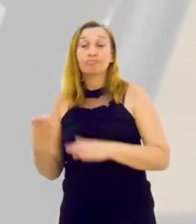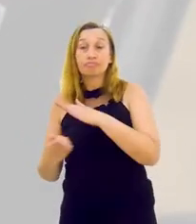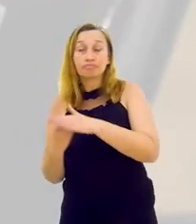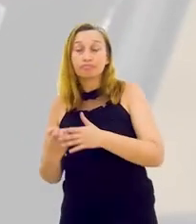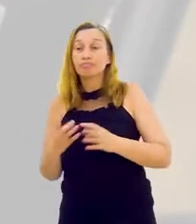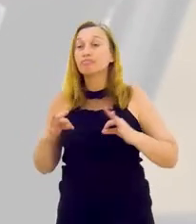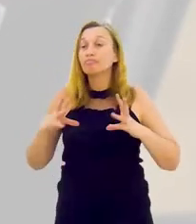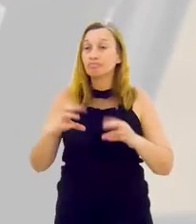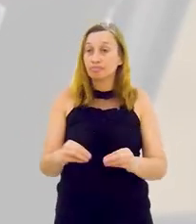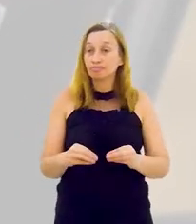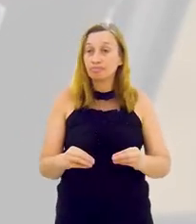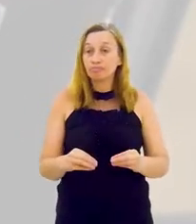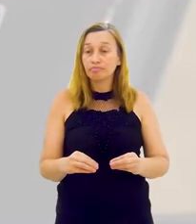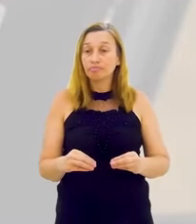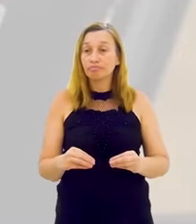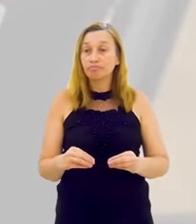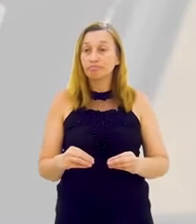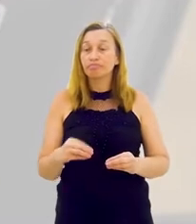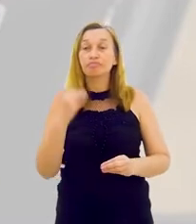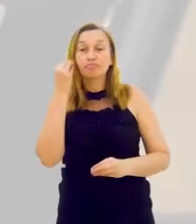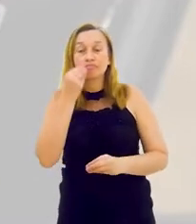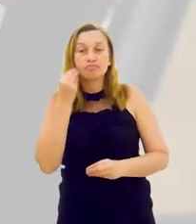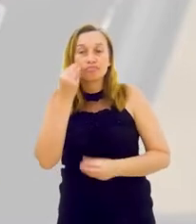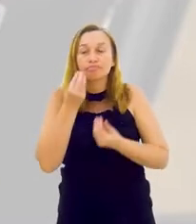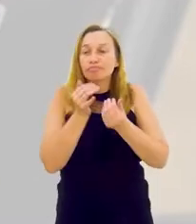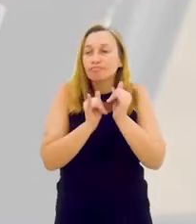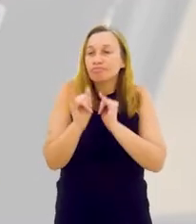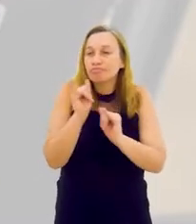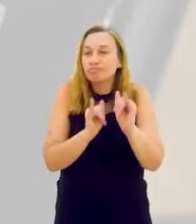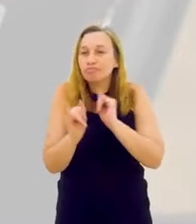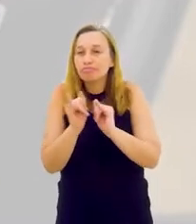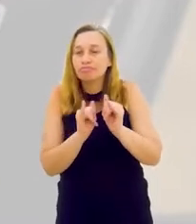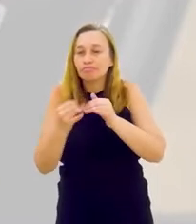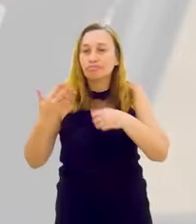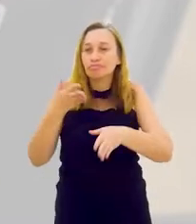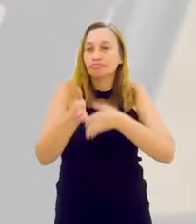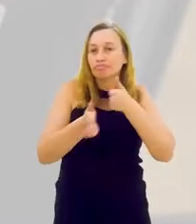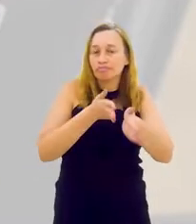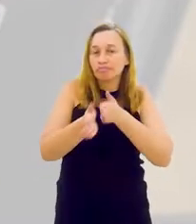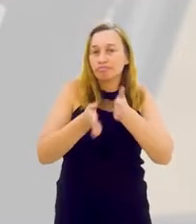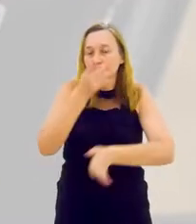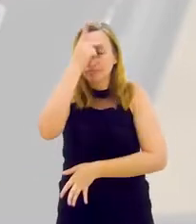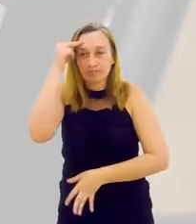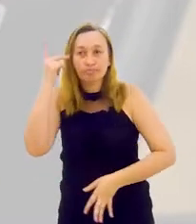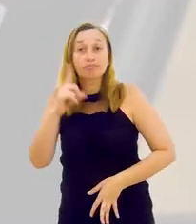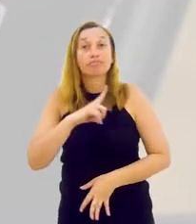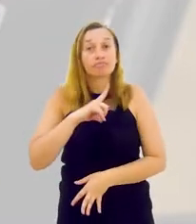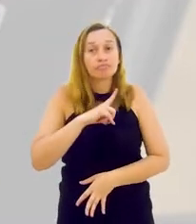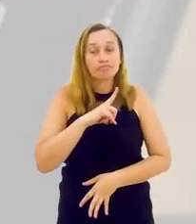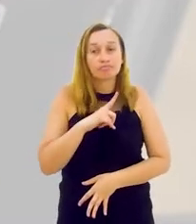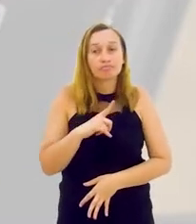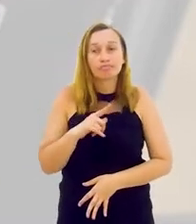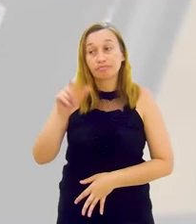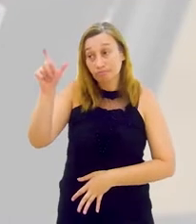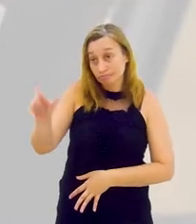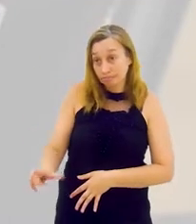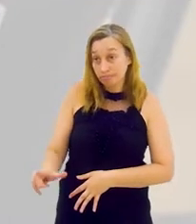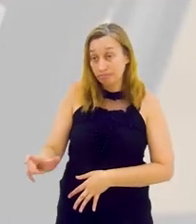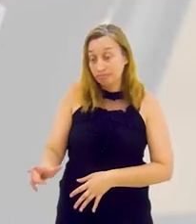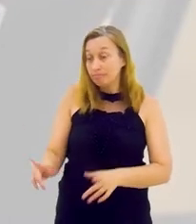empresa, isso tudo são recursos, são informações, são acessos que essa pessoa tem e que vai fazer ela